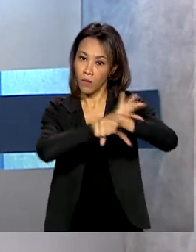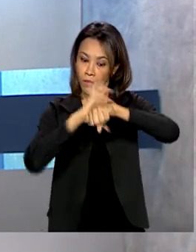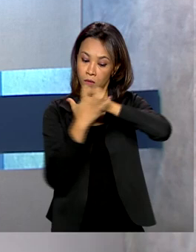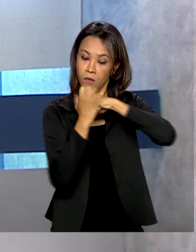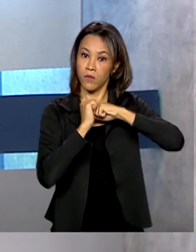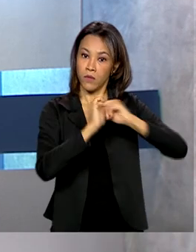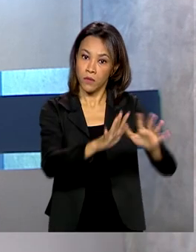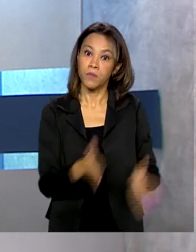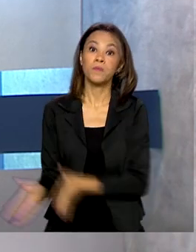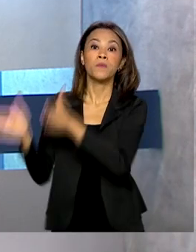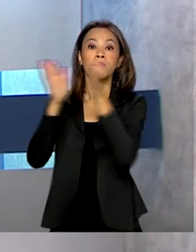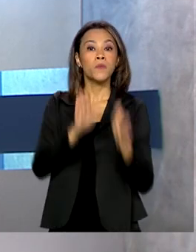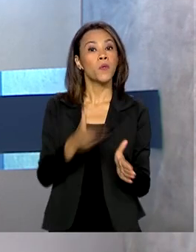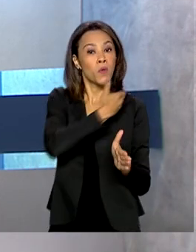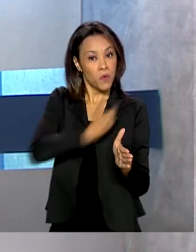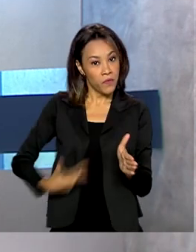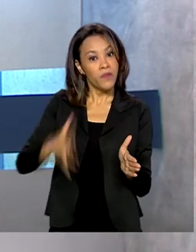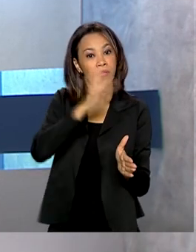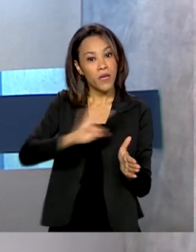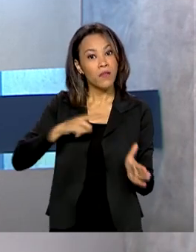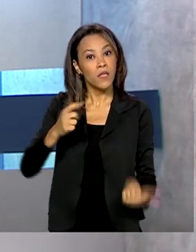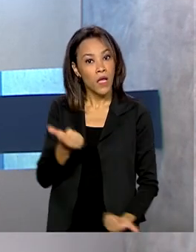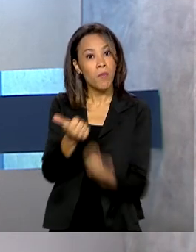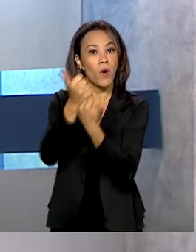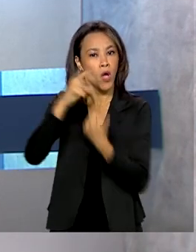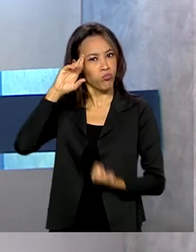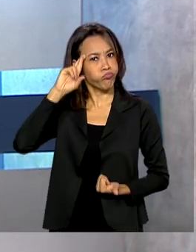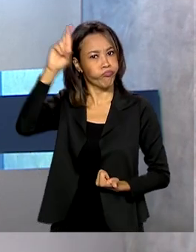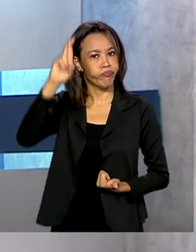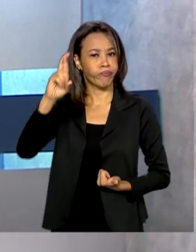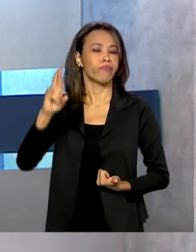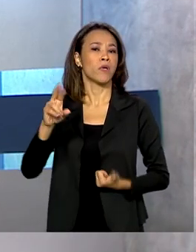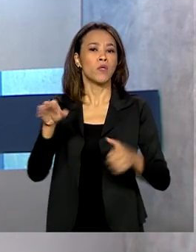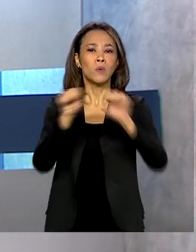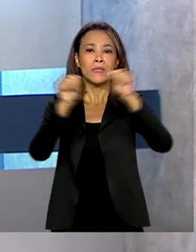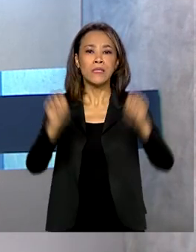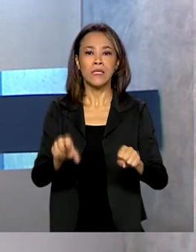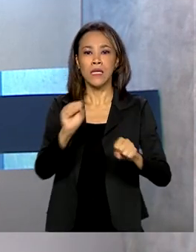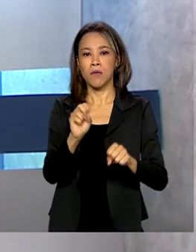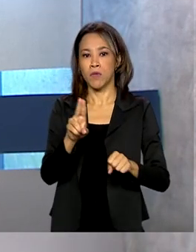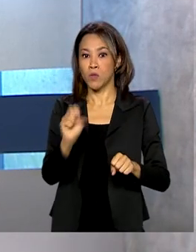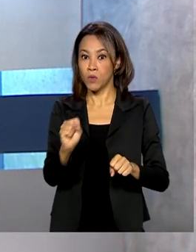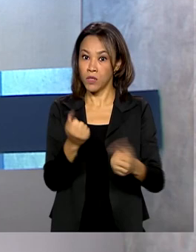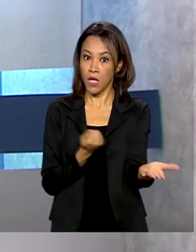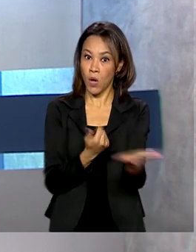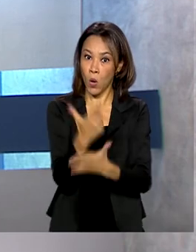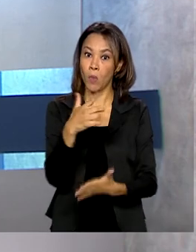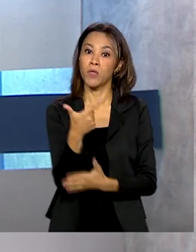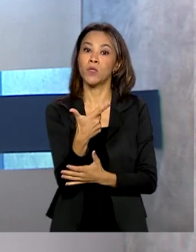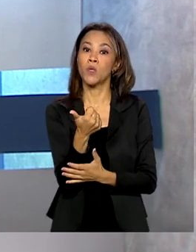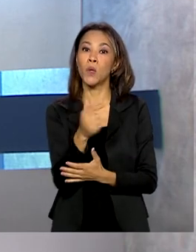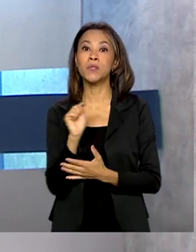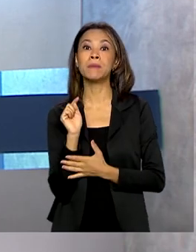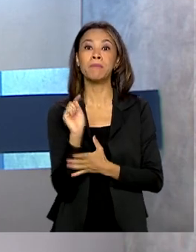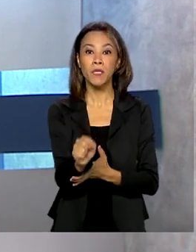federal também tem dado Apoio aos gestores do SUS na compra e Distribuição de mais de 12.000 ventiladores